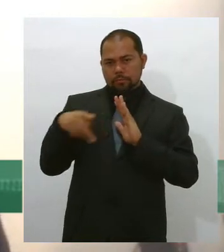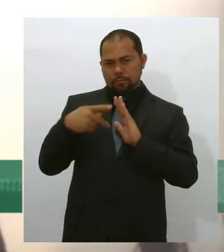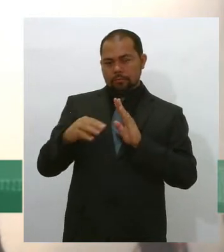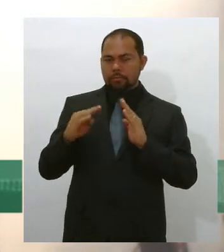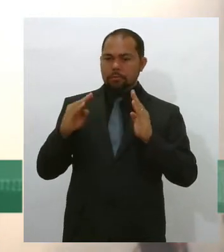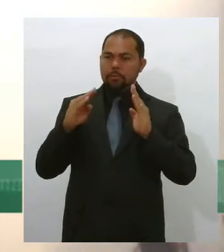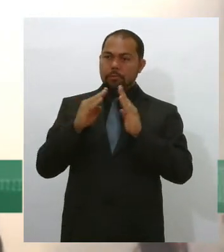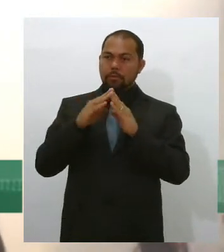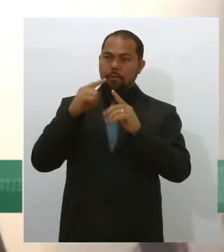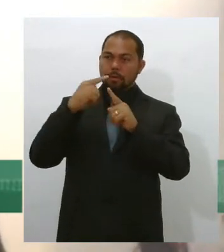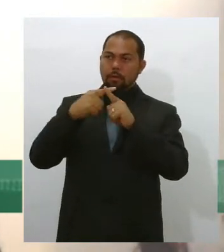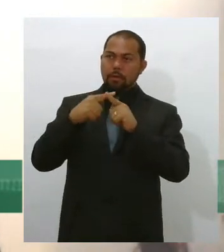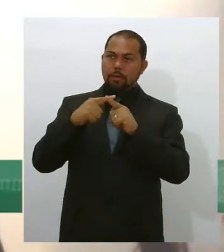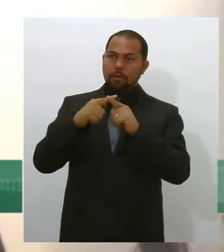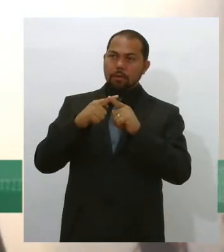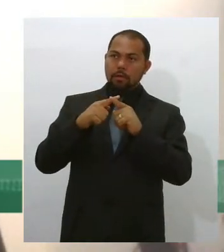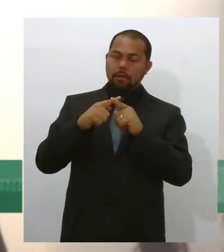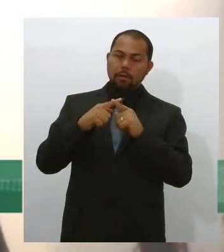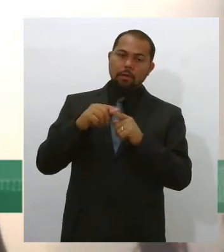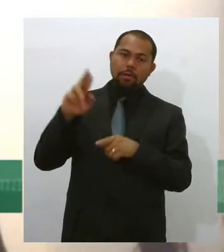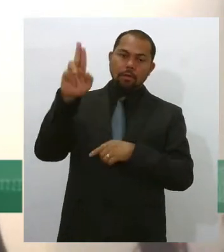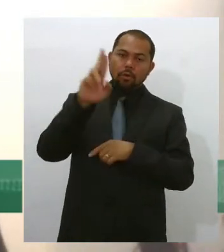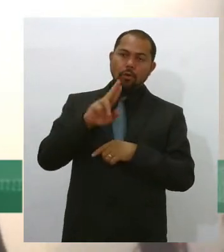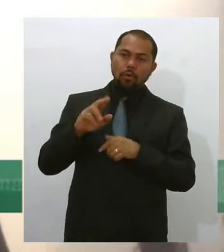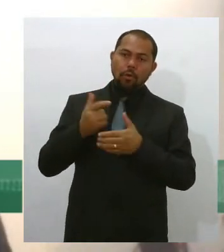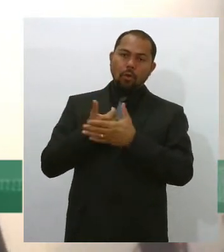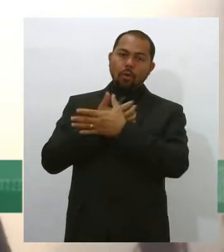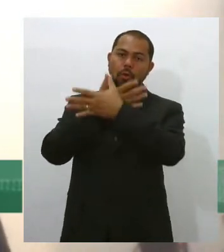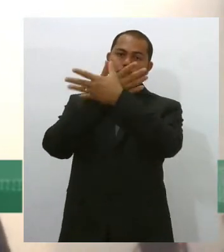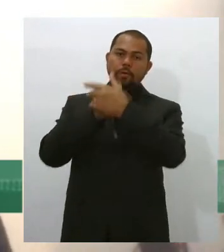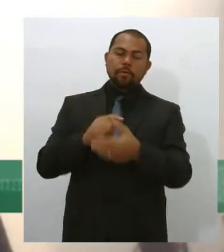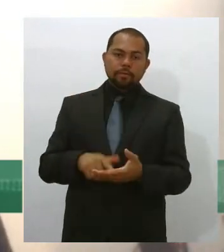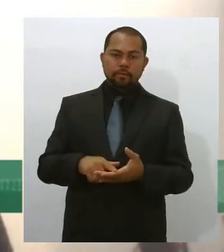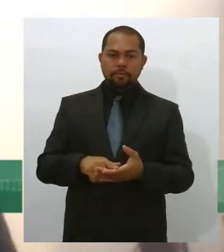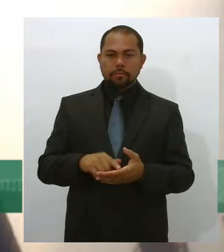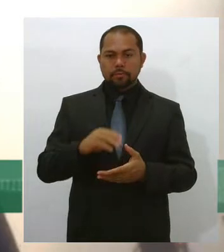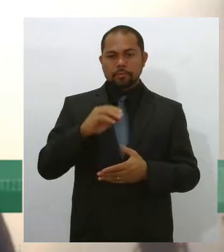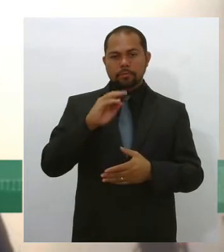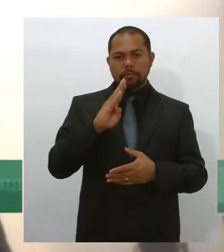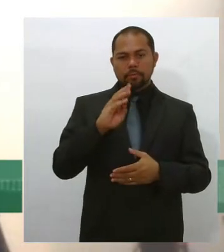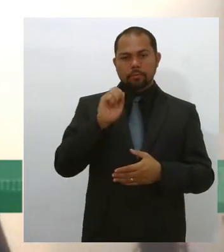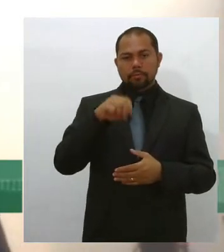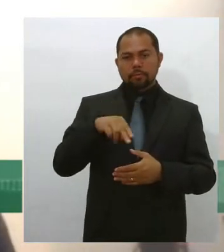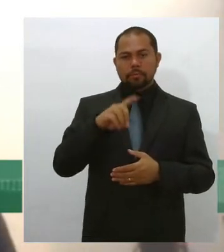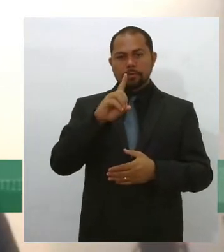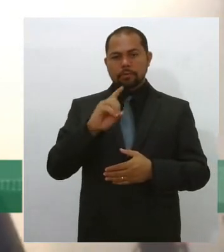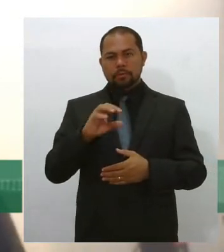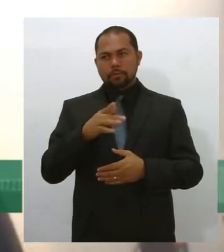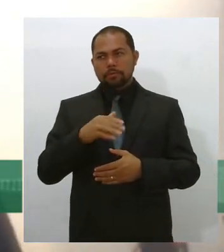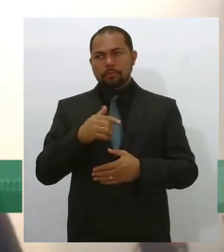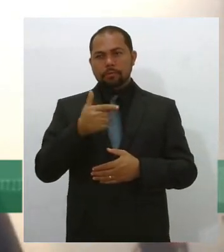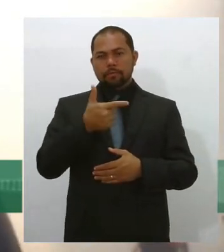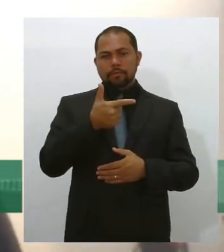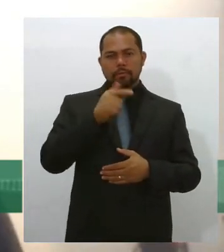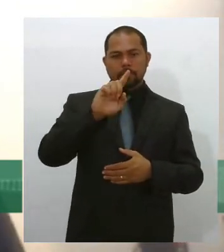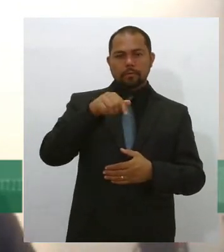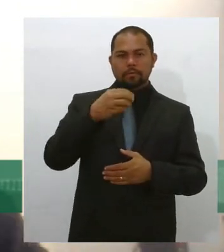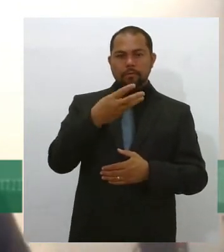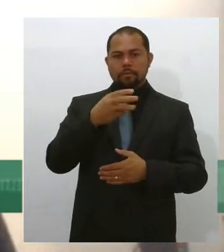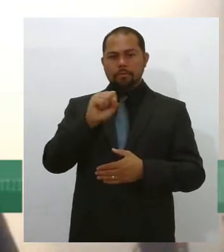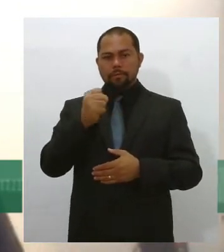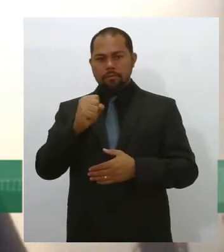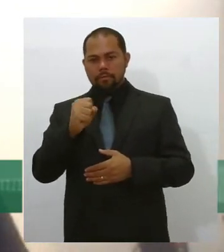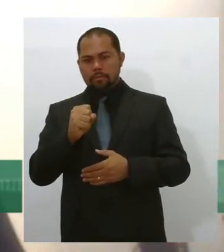na Band essa média foi mais ou menos de 20 vírgulas e para os programas televisivos de